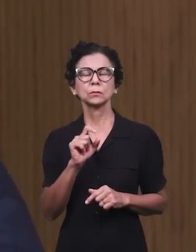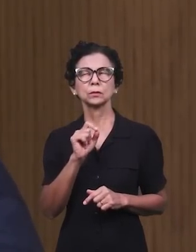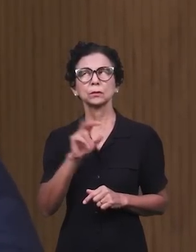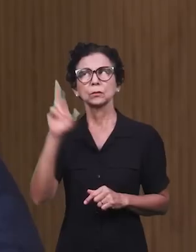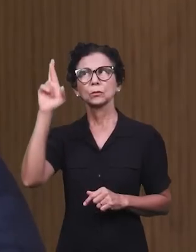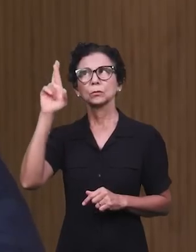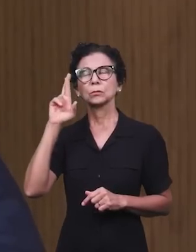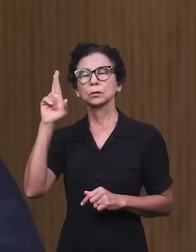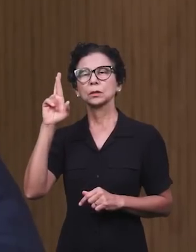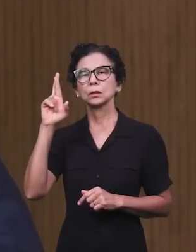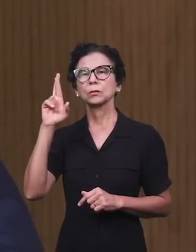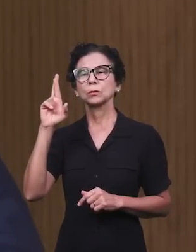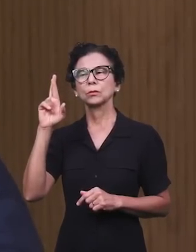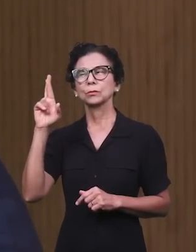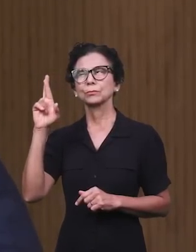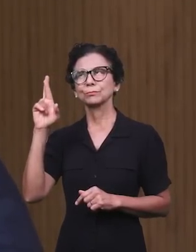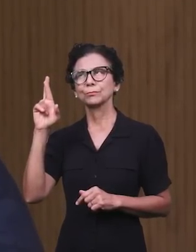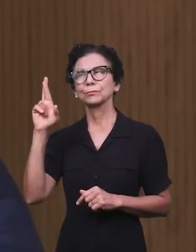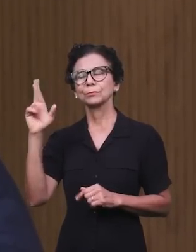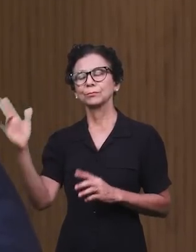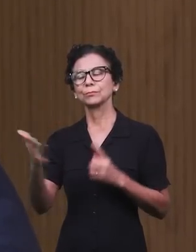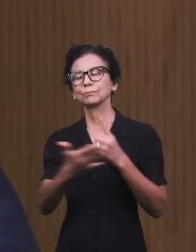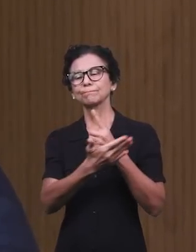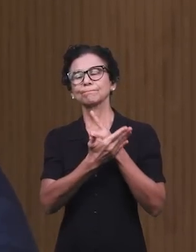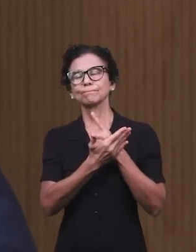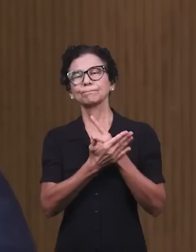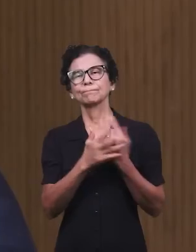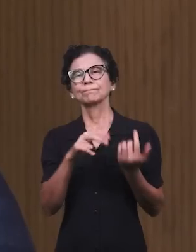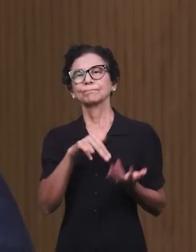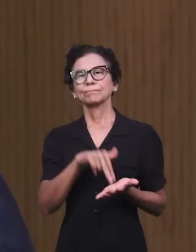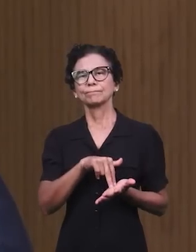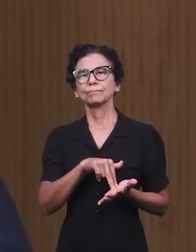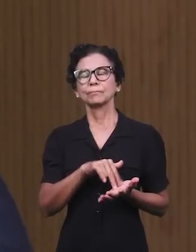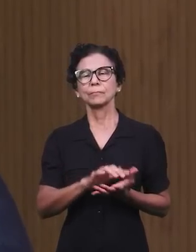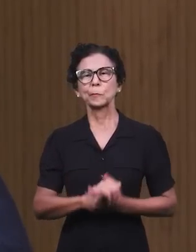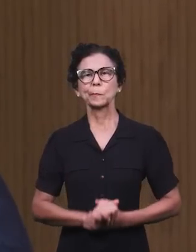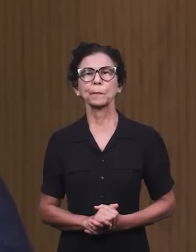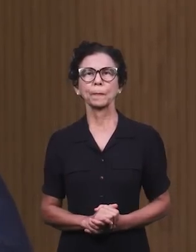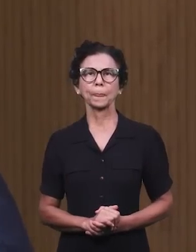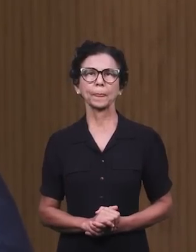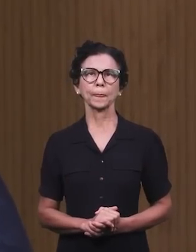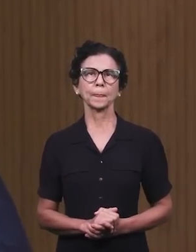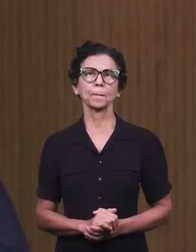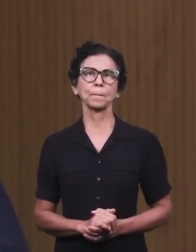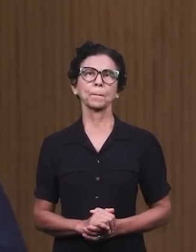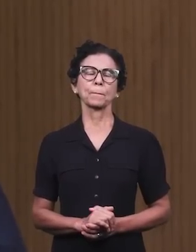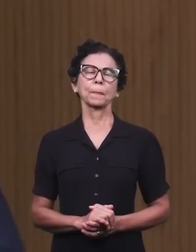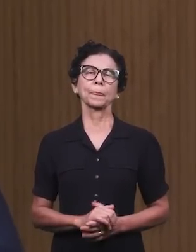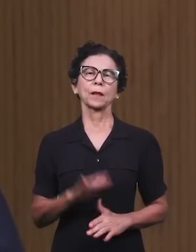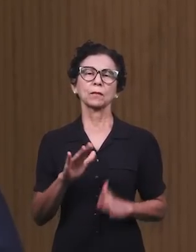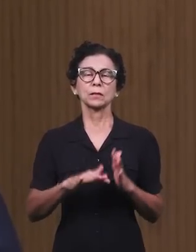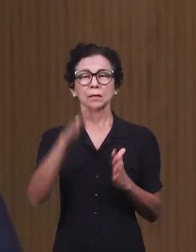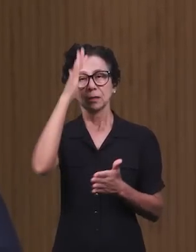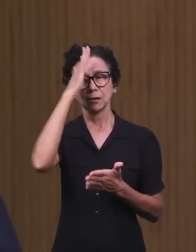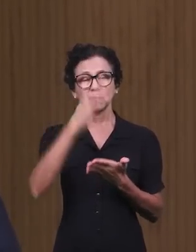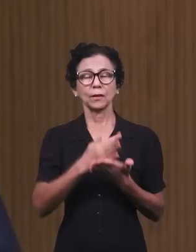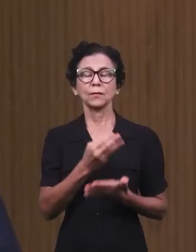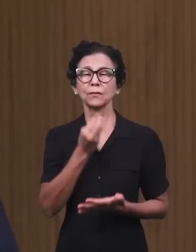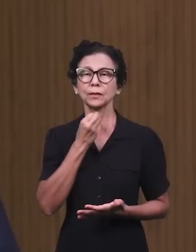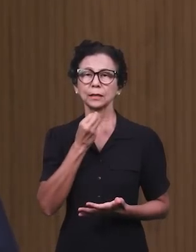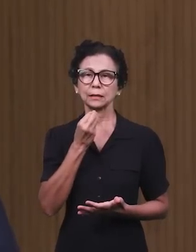desse, humanamente falando, pode abalar a fé. Então, como servo, o jovem, diante